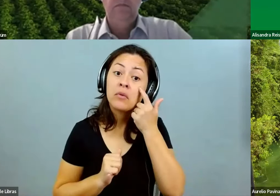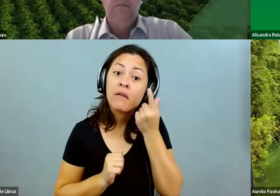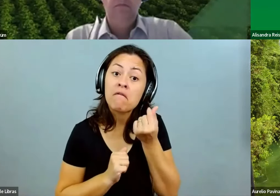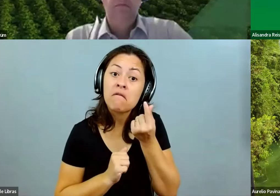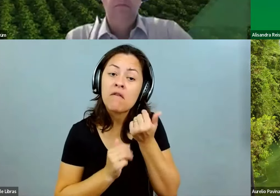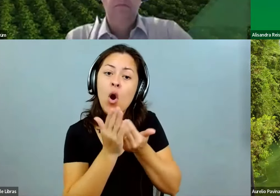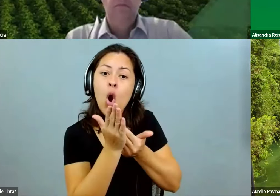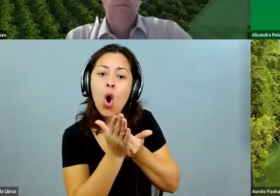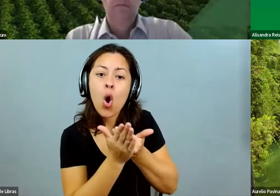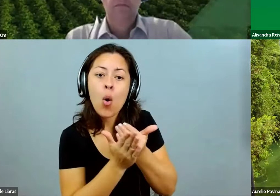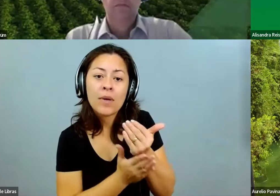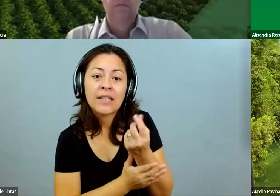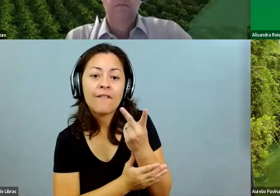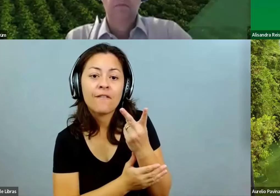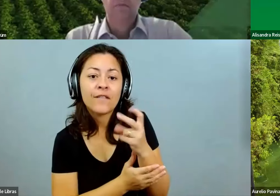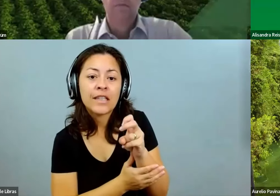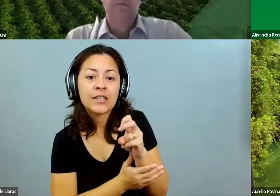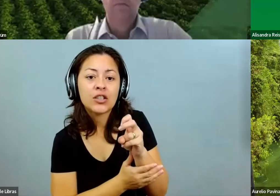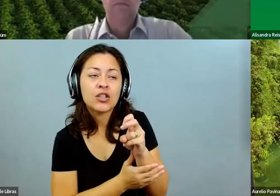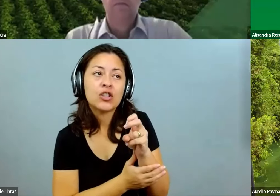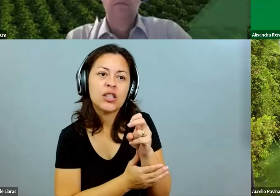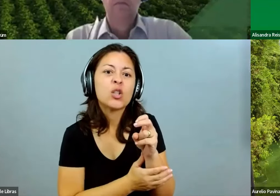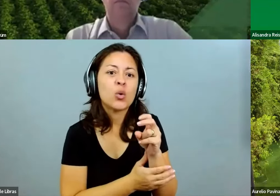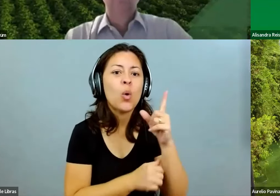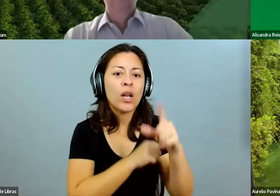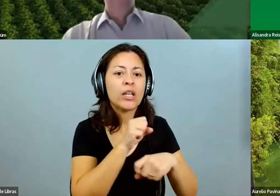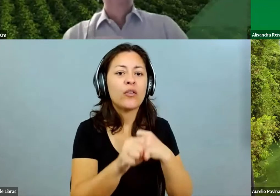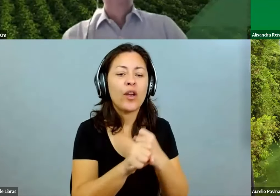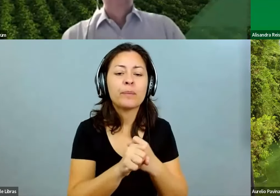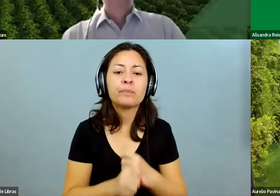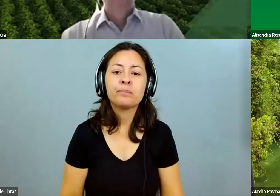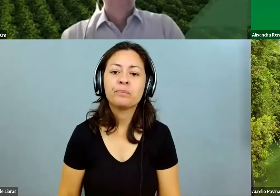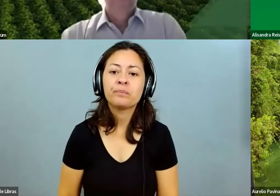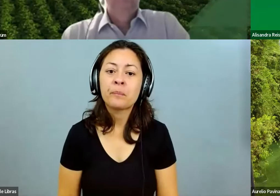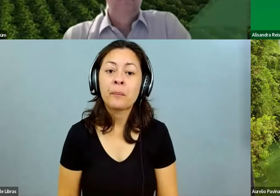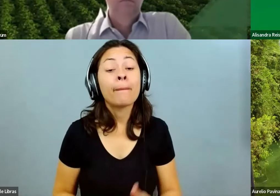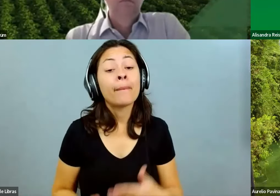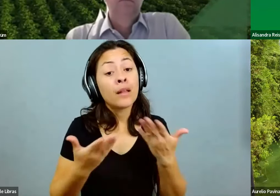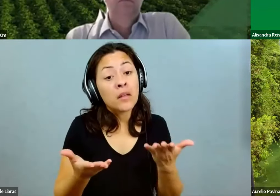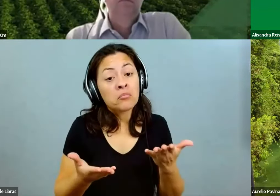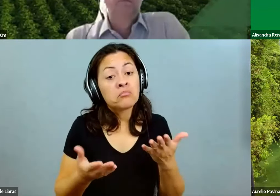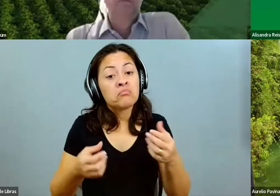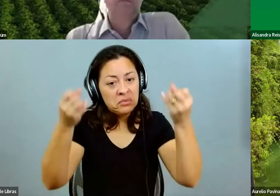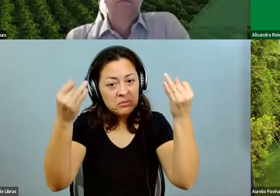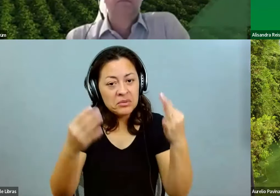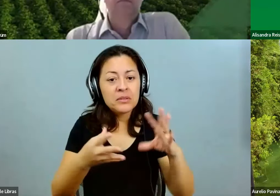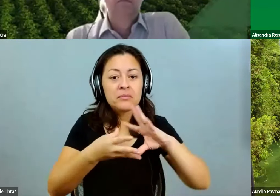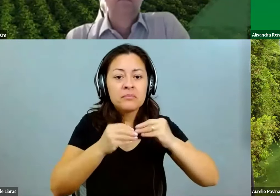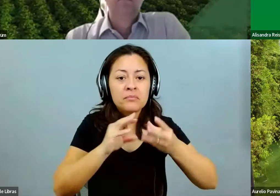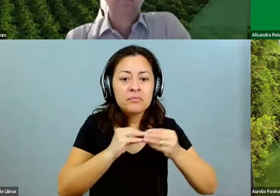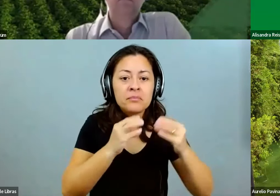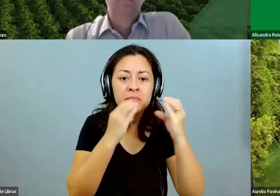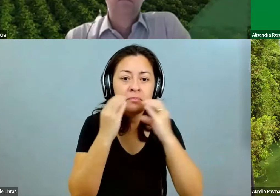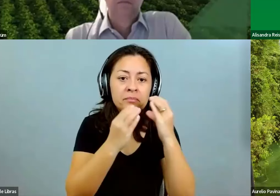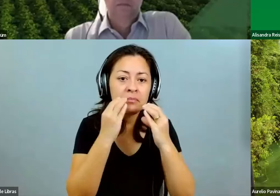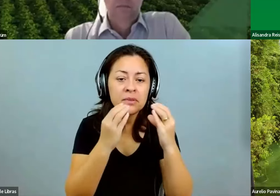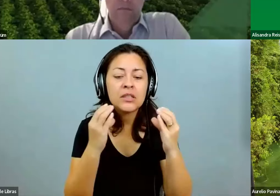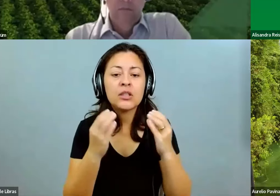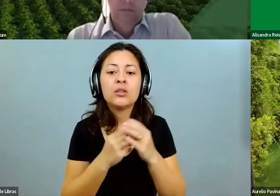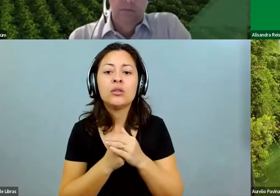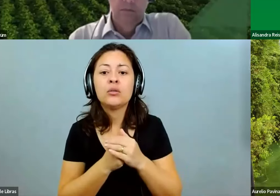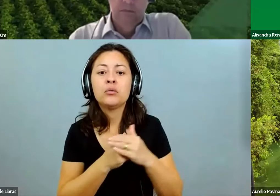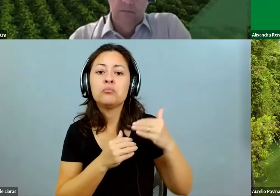vendas 25 Então esse cenário que a gente tem então para para mil e para e para algodão em termos de mercado